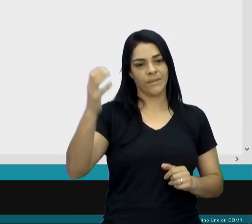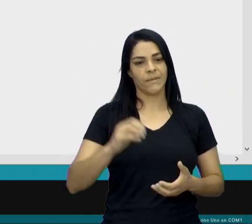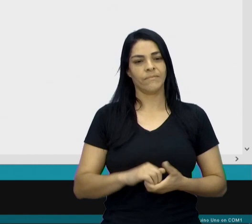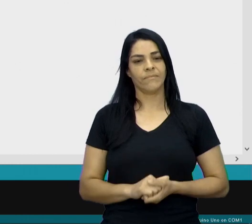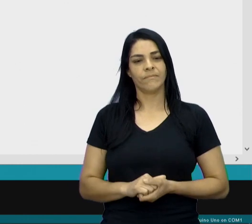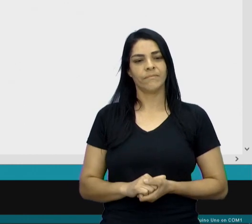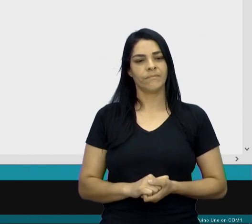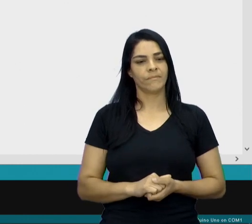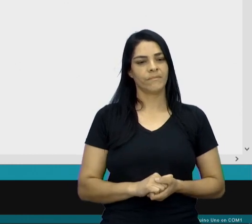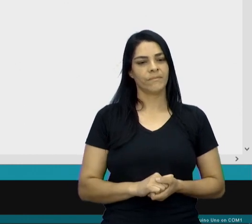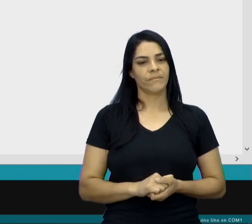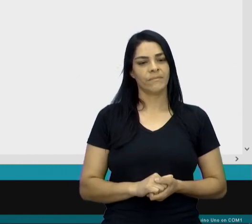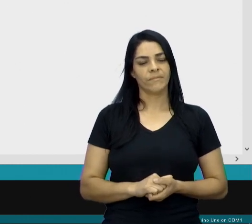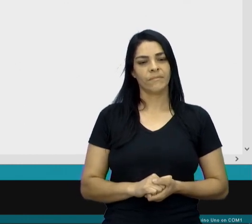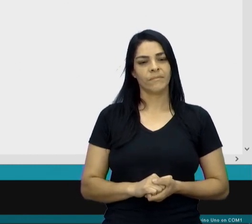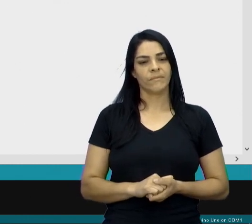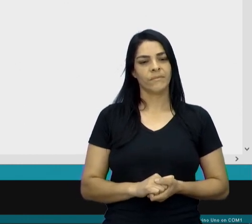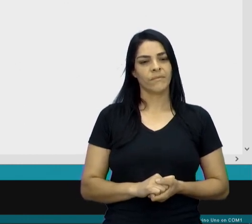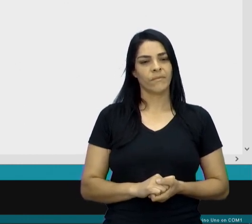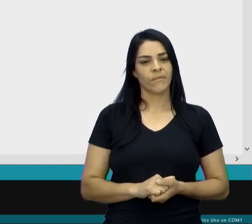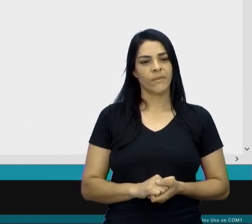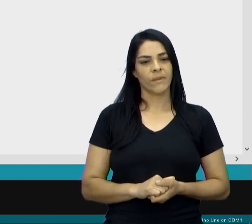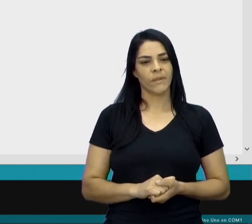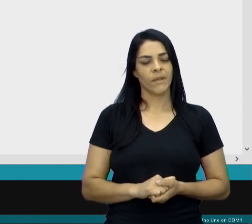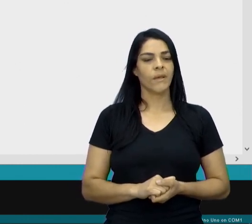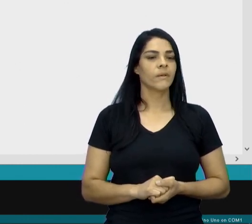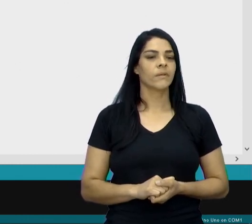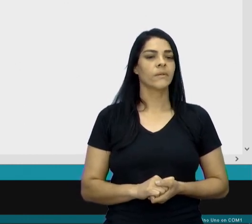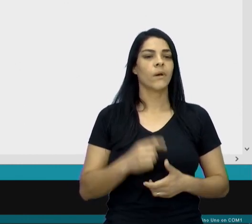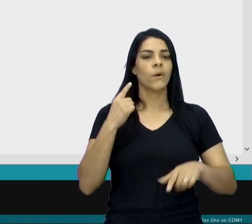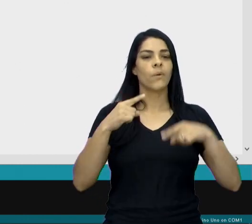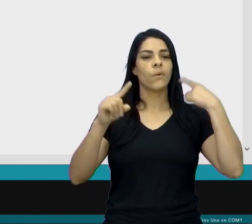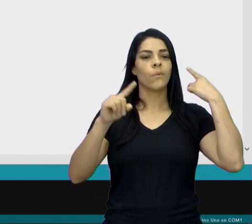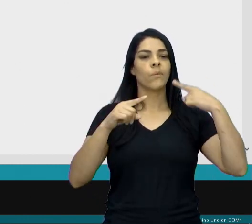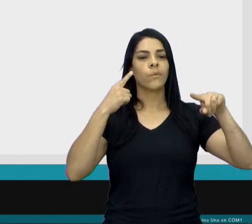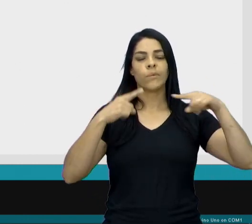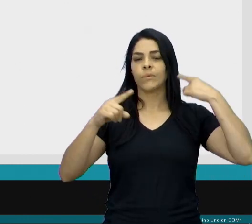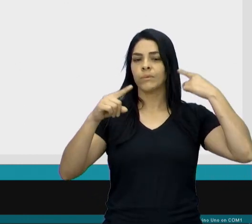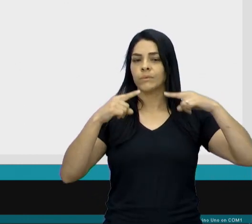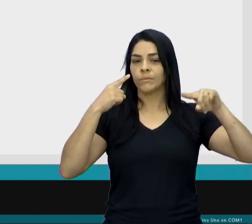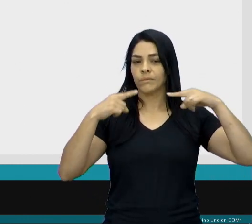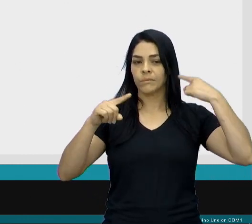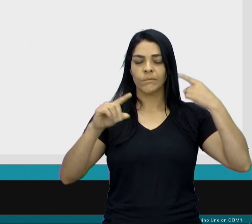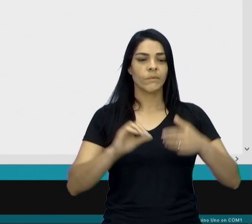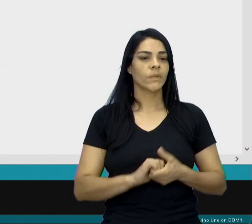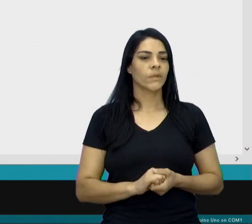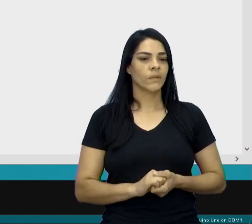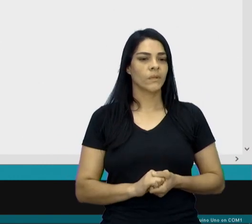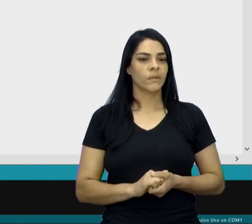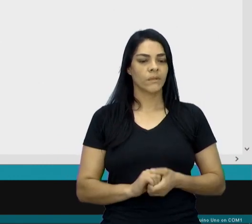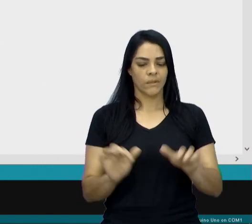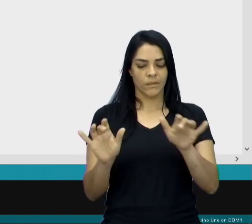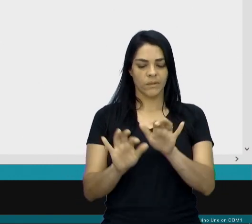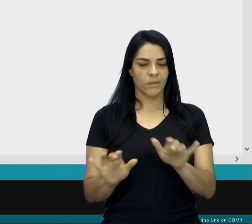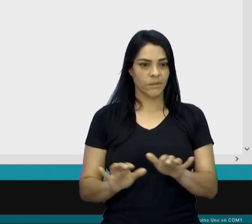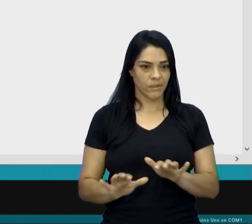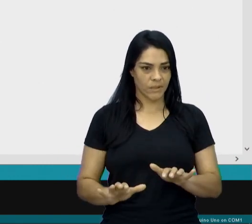acontecer, ó? Vai tocar o pino áudio, de maneira que ele vai, olha, digitar o